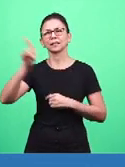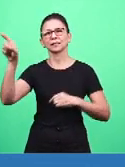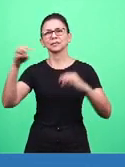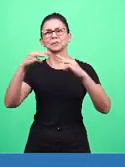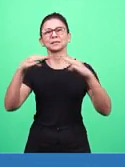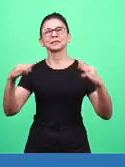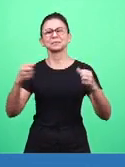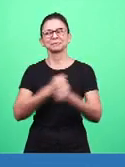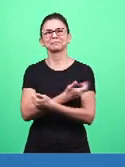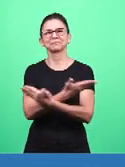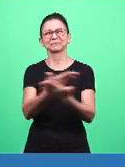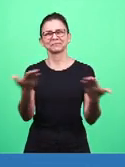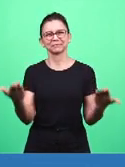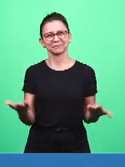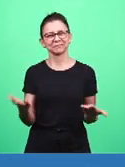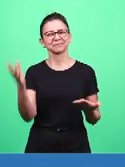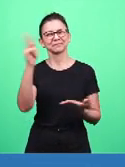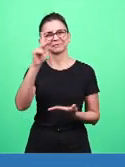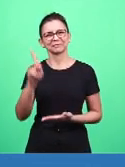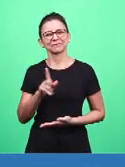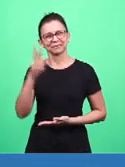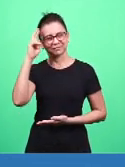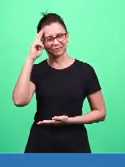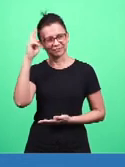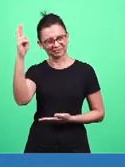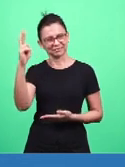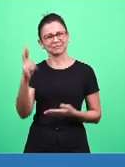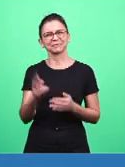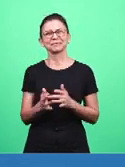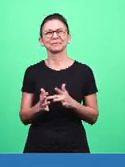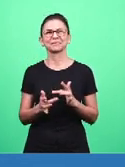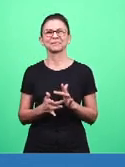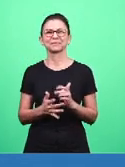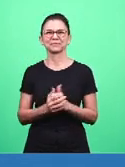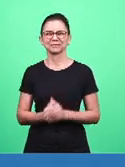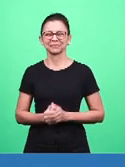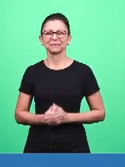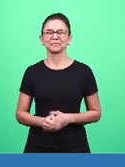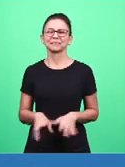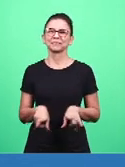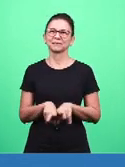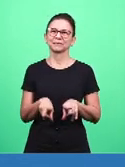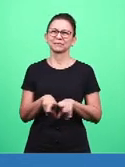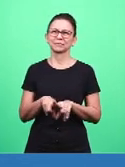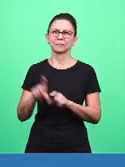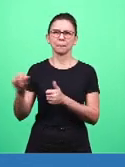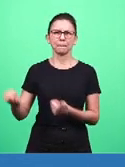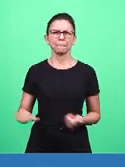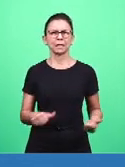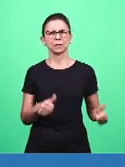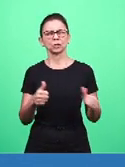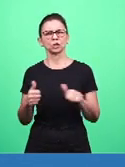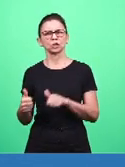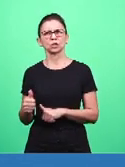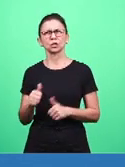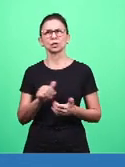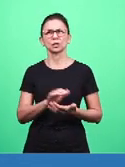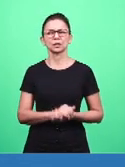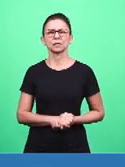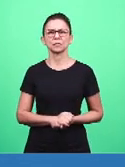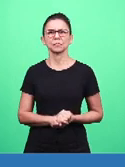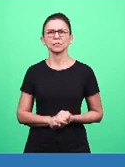São Paulo. E neste culto houve um levantamento para o diaconato e também um servo do Senhor foi ungido para o ministério da